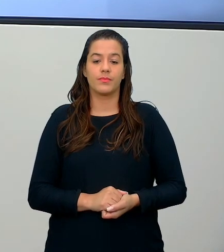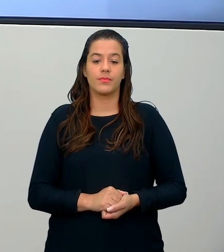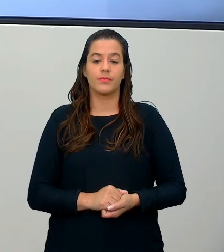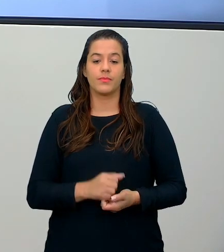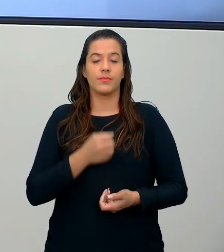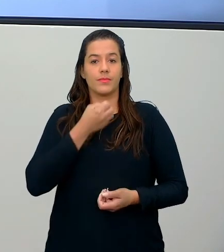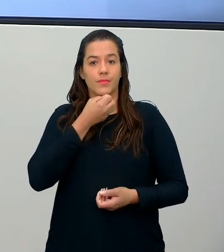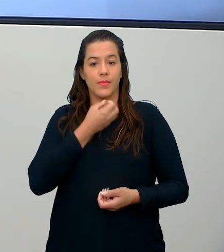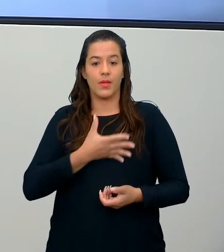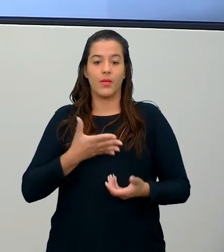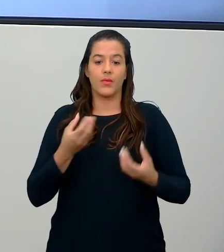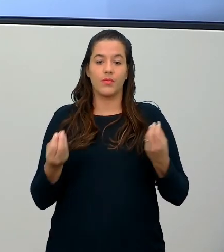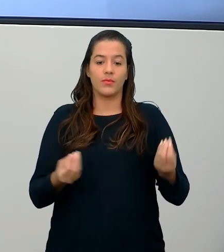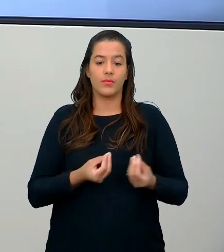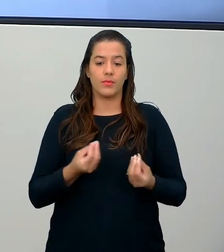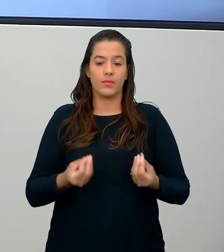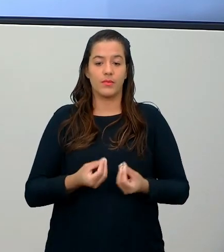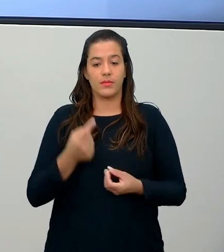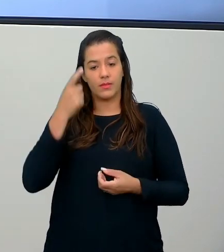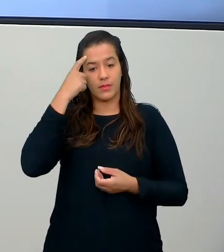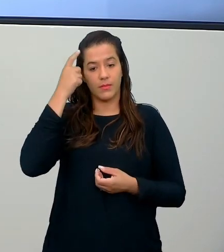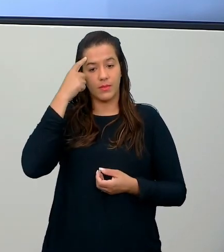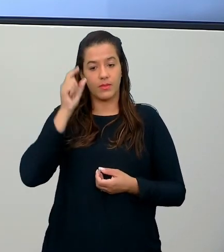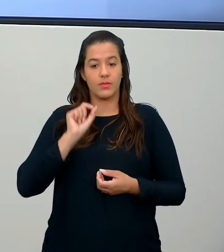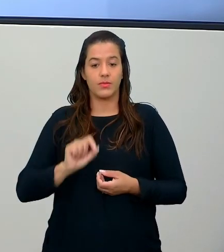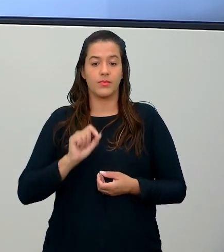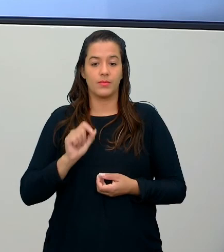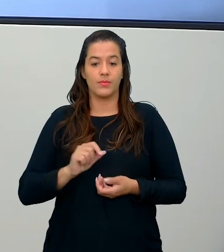Bom, e pensando nisso,